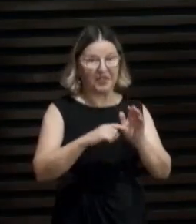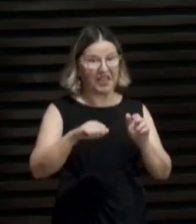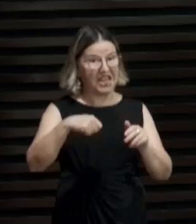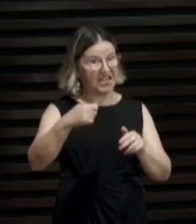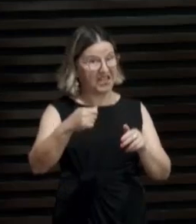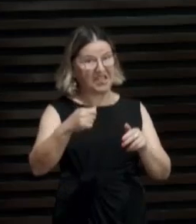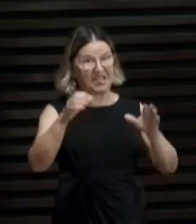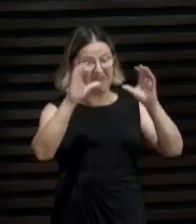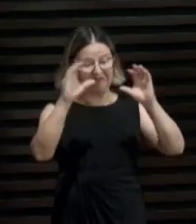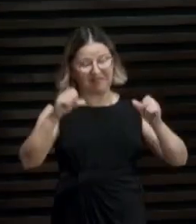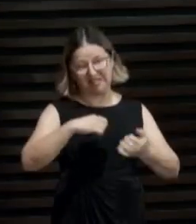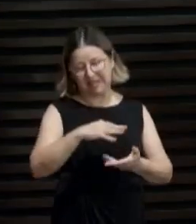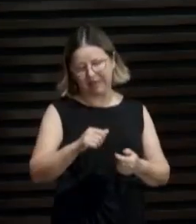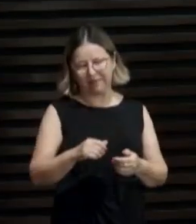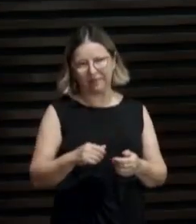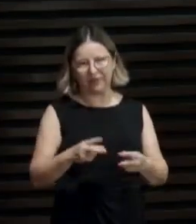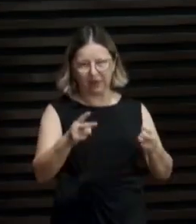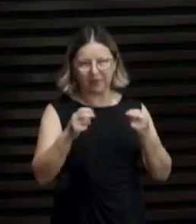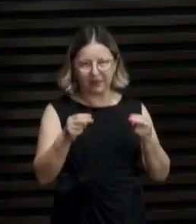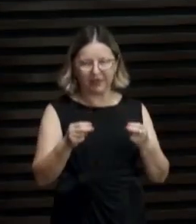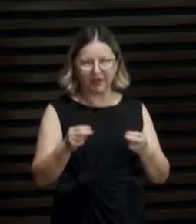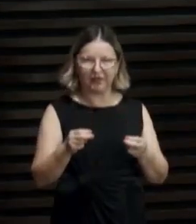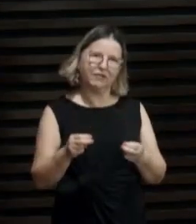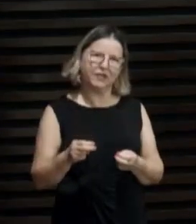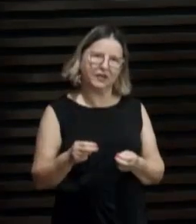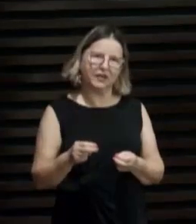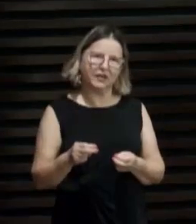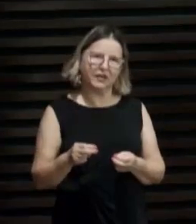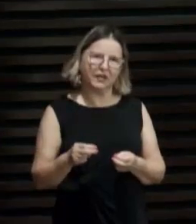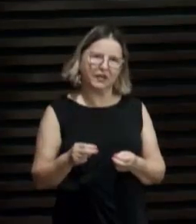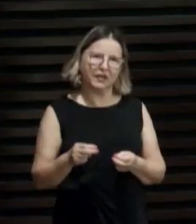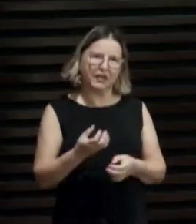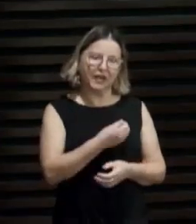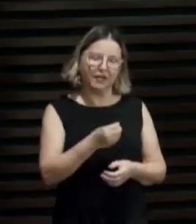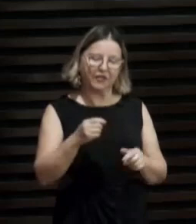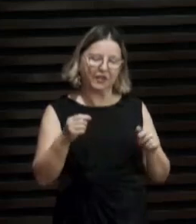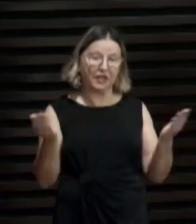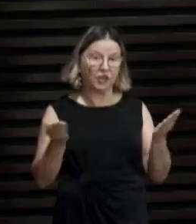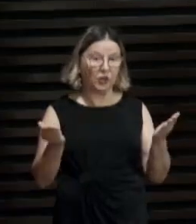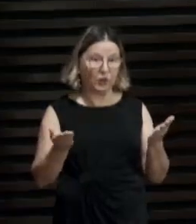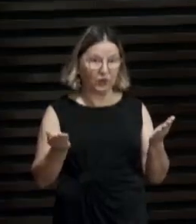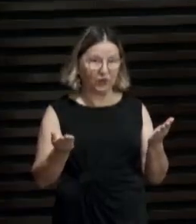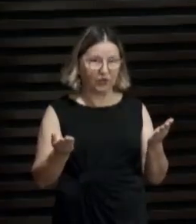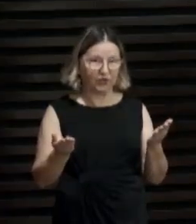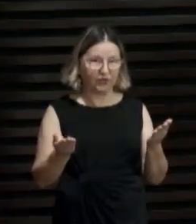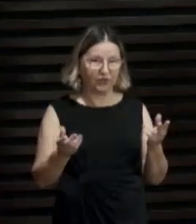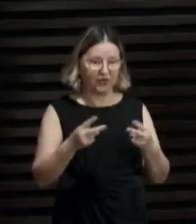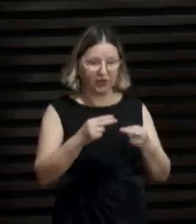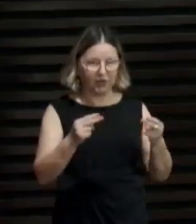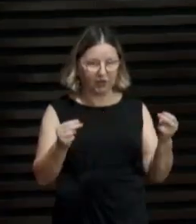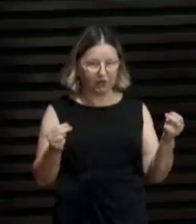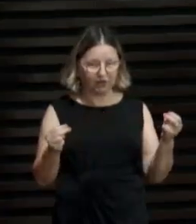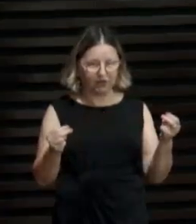risco e a situação que nós vivemos em nossos dias. Muitas coisas sendo oferecidas para